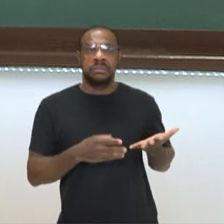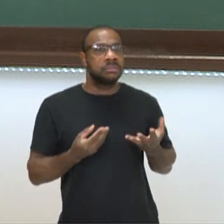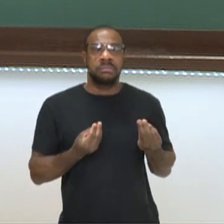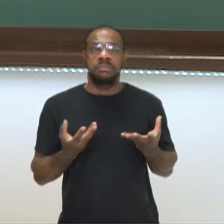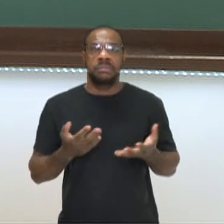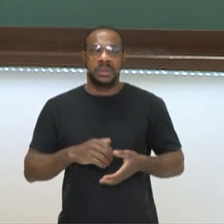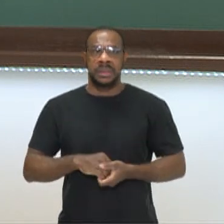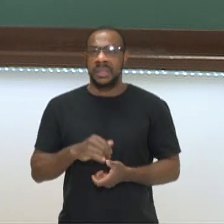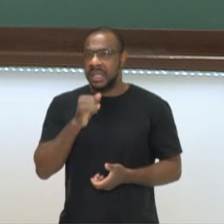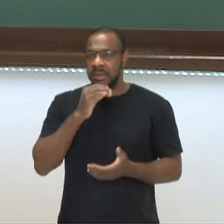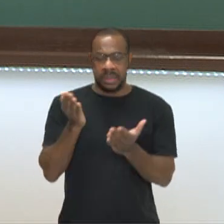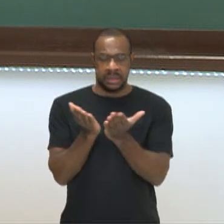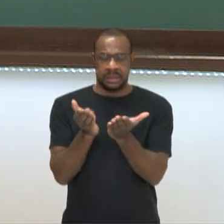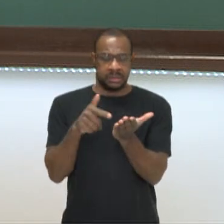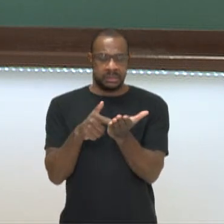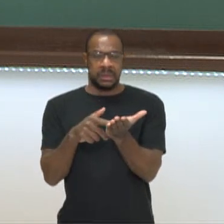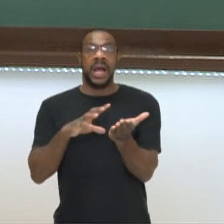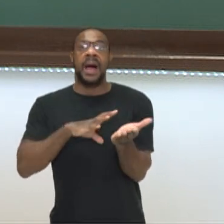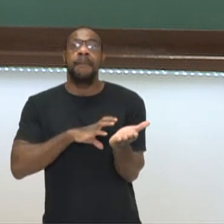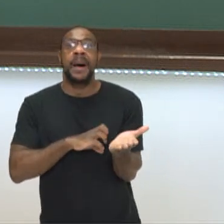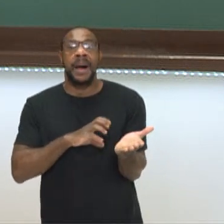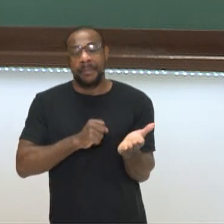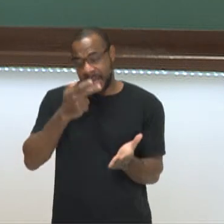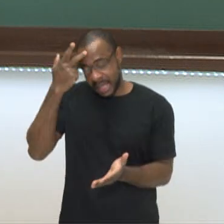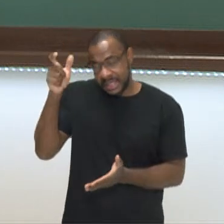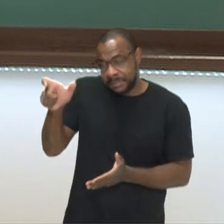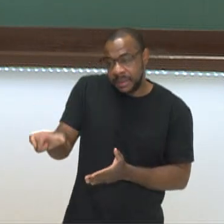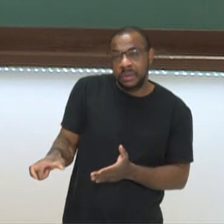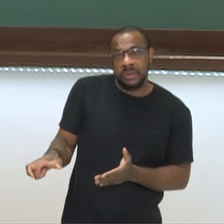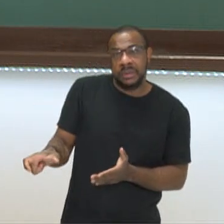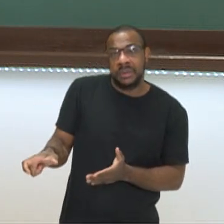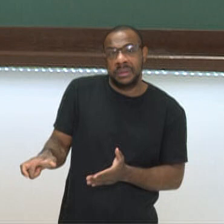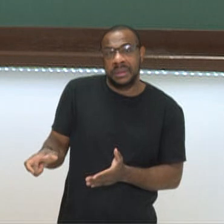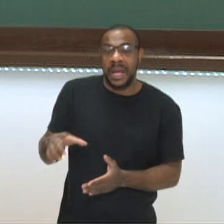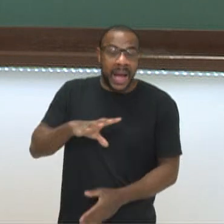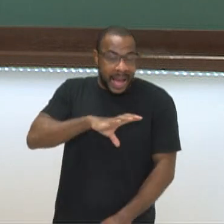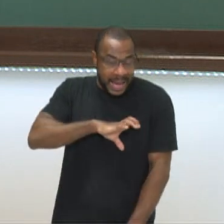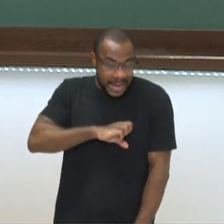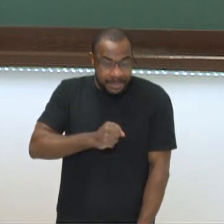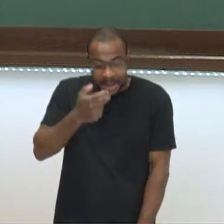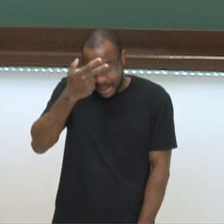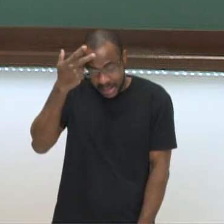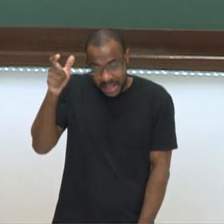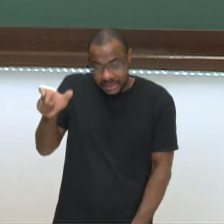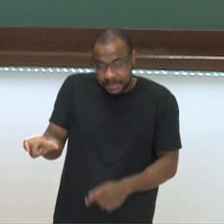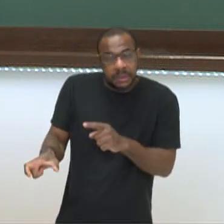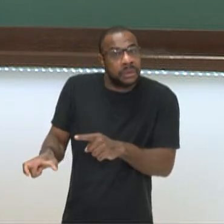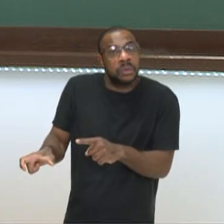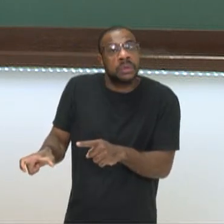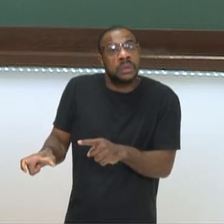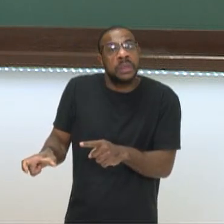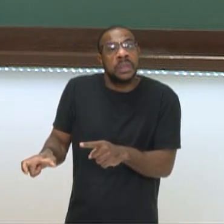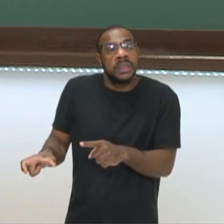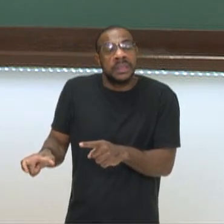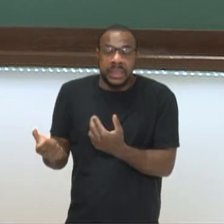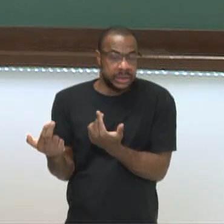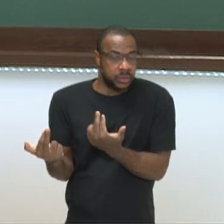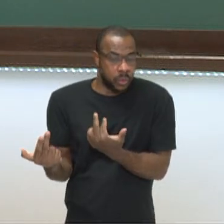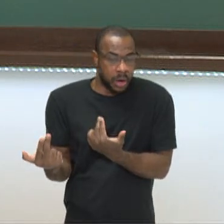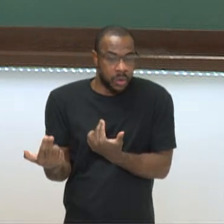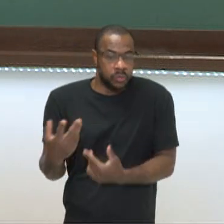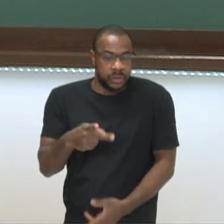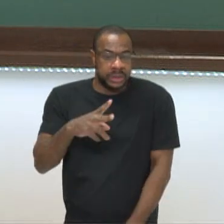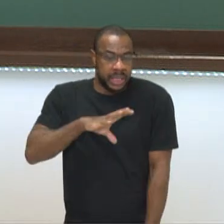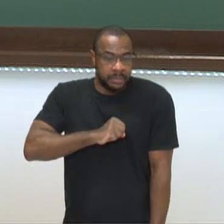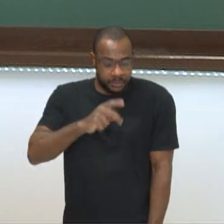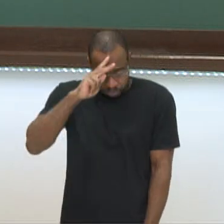cristianismo, amar o próximo como a si mesmo. No judaísmo também fala que você deve amar o próximo. No islamismo, quase todas